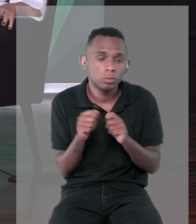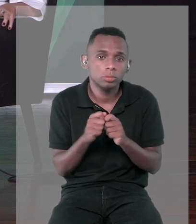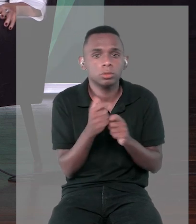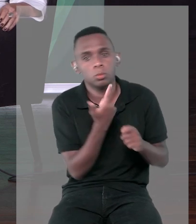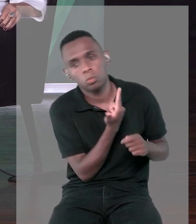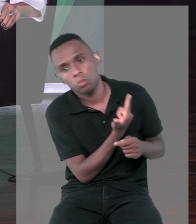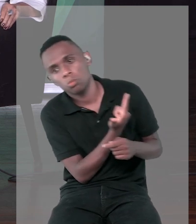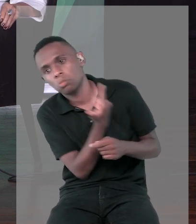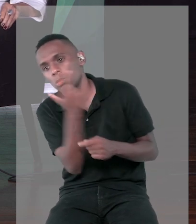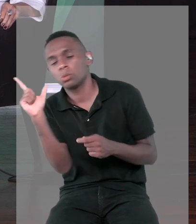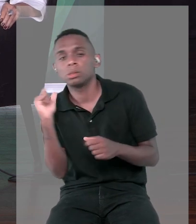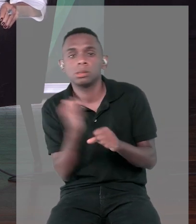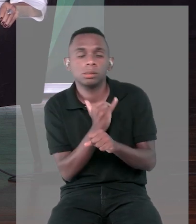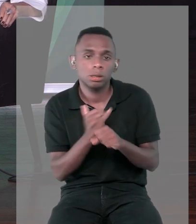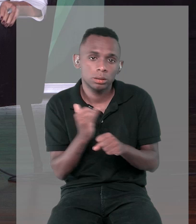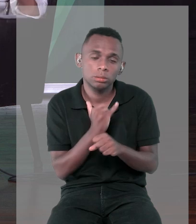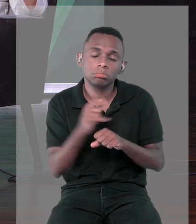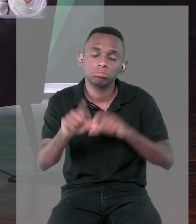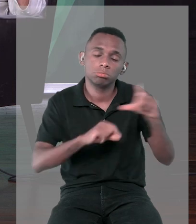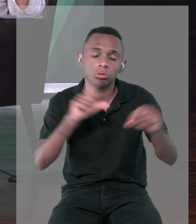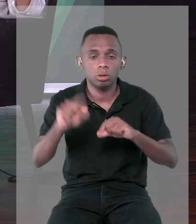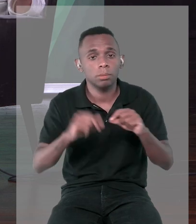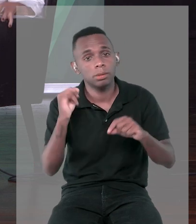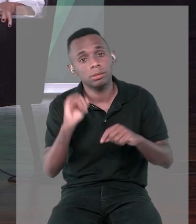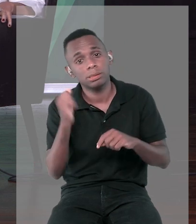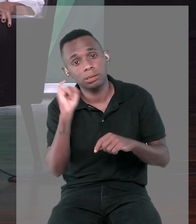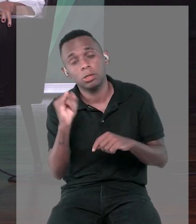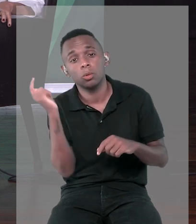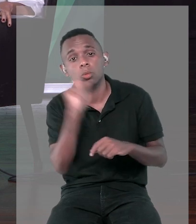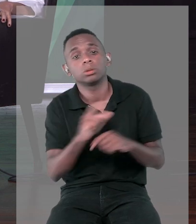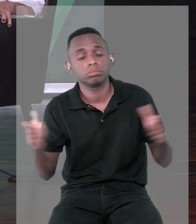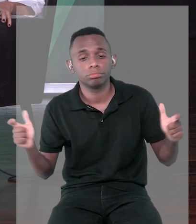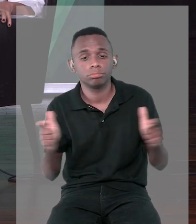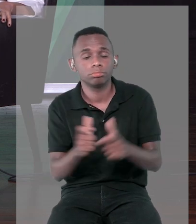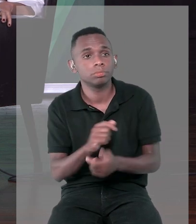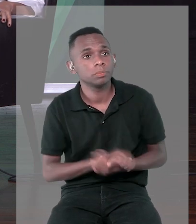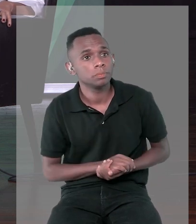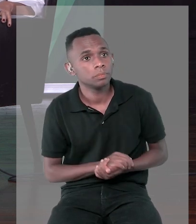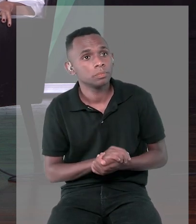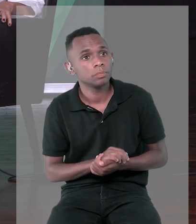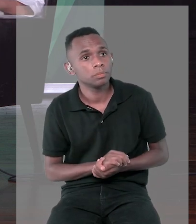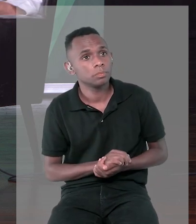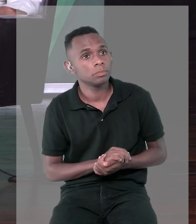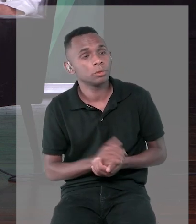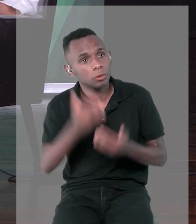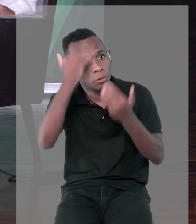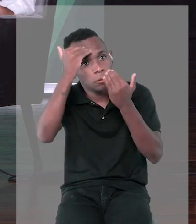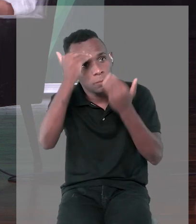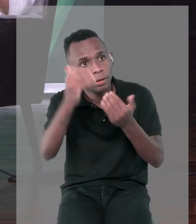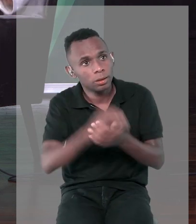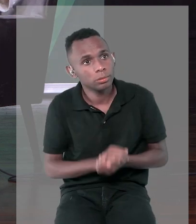uma outra seleção para ver se eu consigo diminuir. É isso. Viu? Nádia,